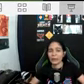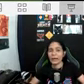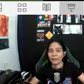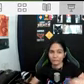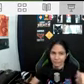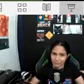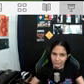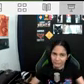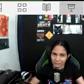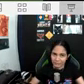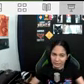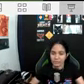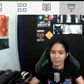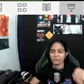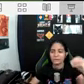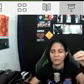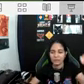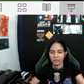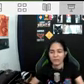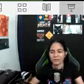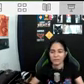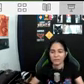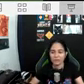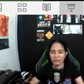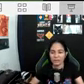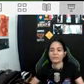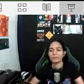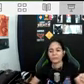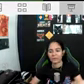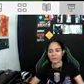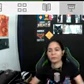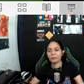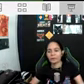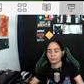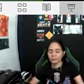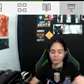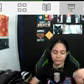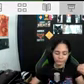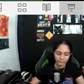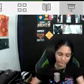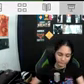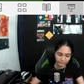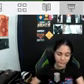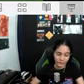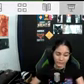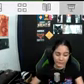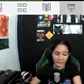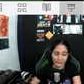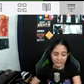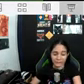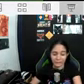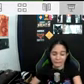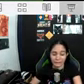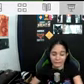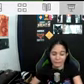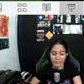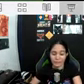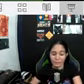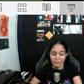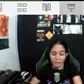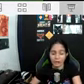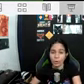dados havendo a necessidade, ou seja, você tinha necessidade de coletar, mas você não coletou. Então, essa variação ela